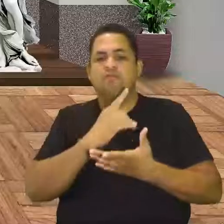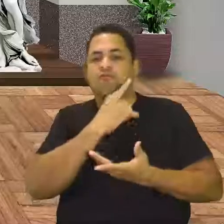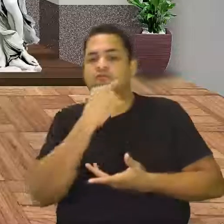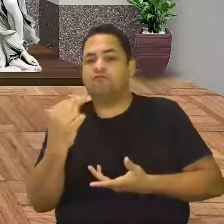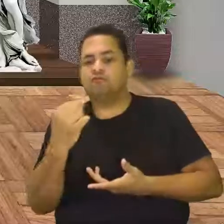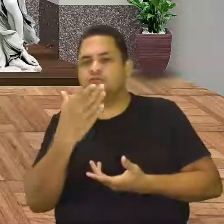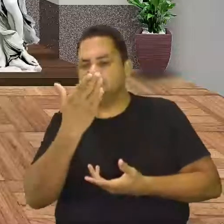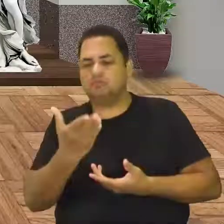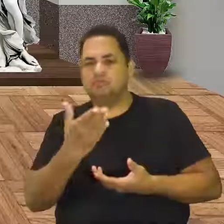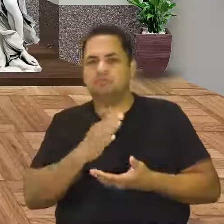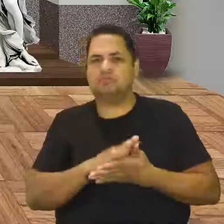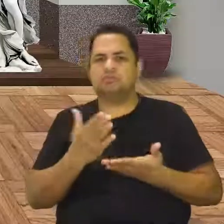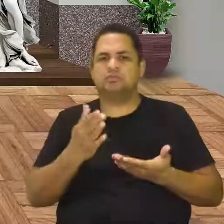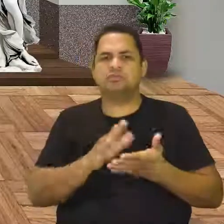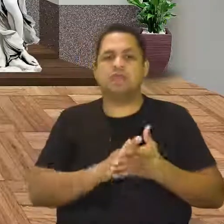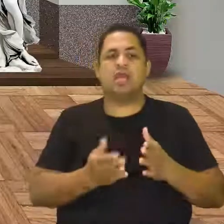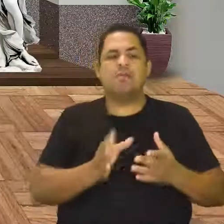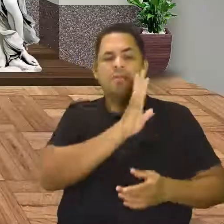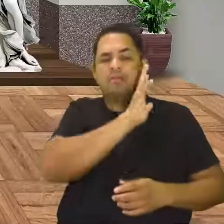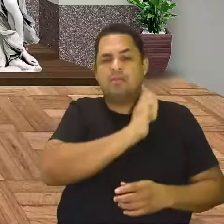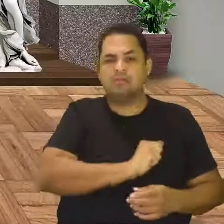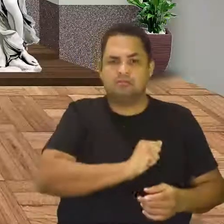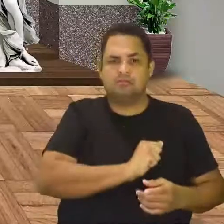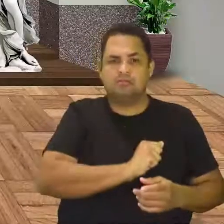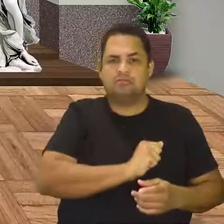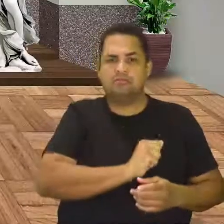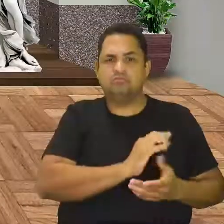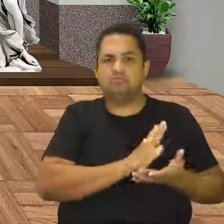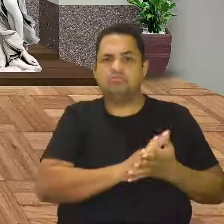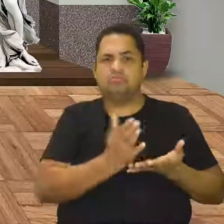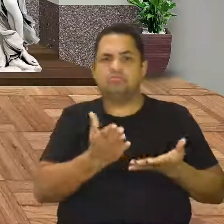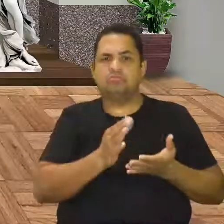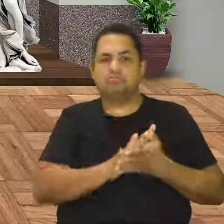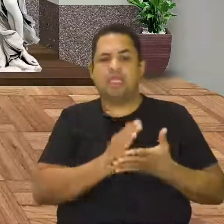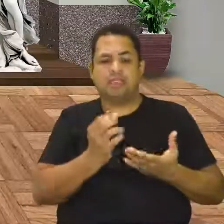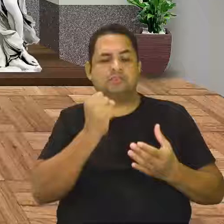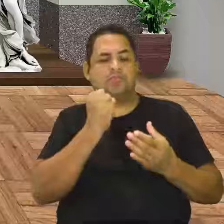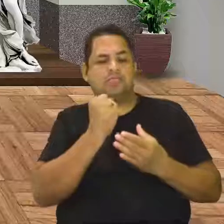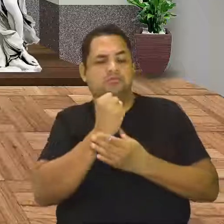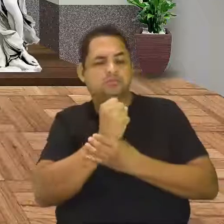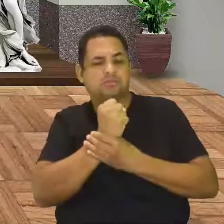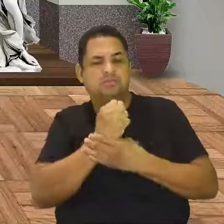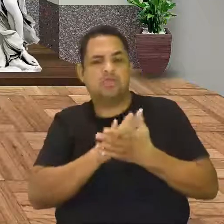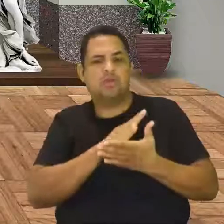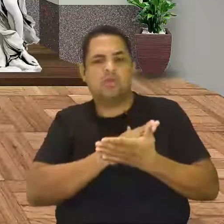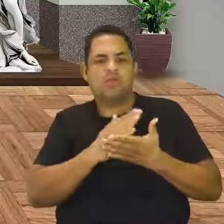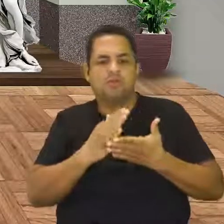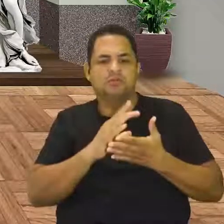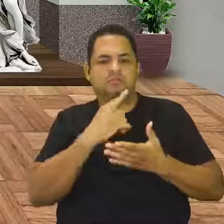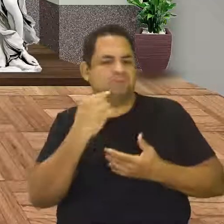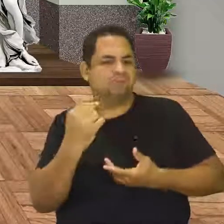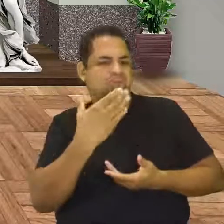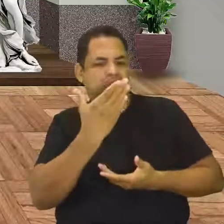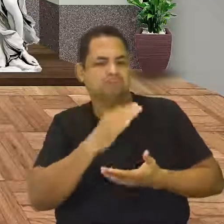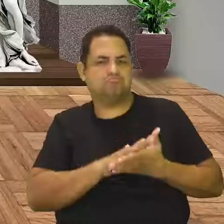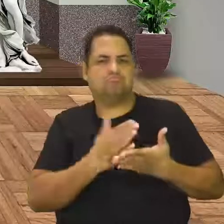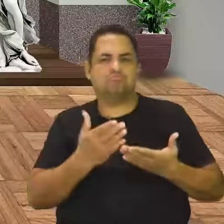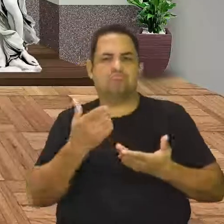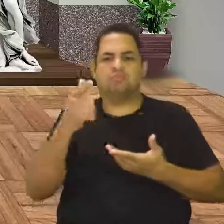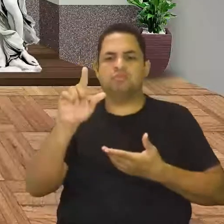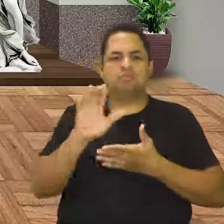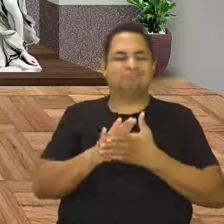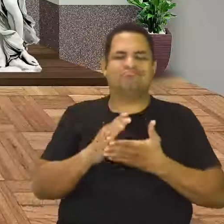daqui. Eu vou fugir para a Palestina, lá eu vou estar seguro. E eles começaram a fugir para a Palestina. Outros